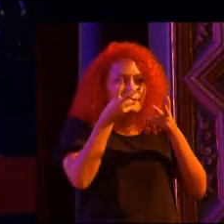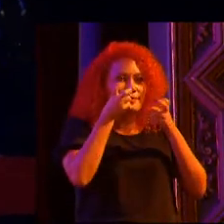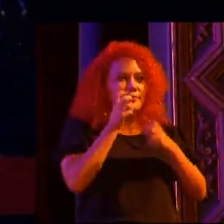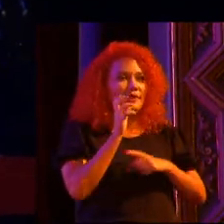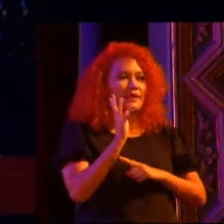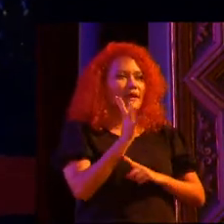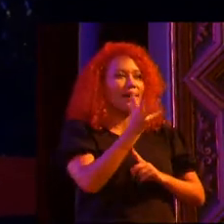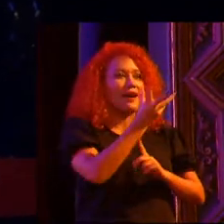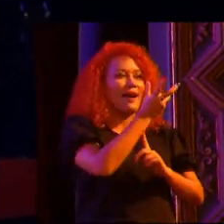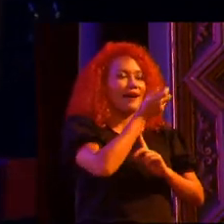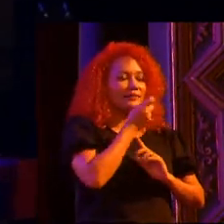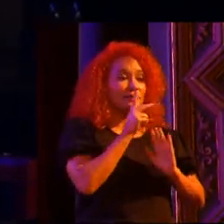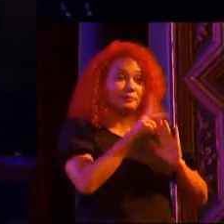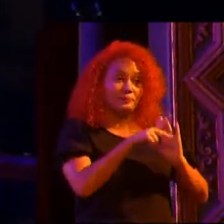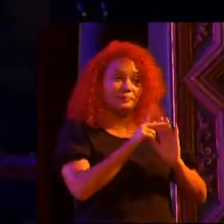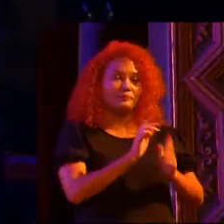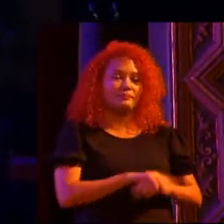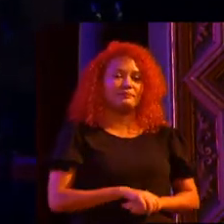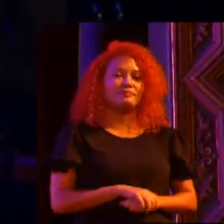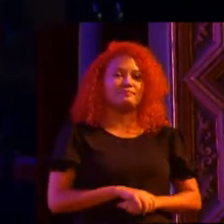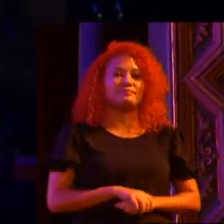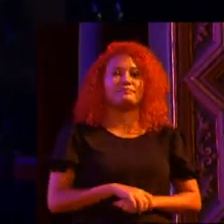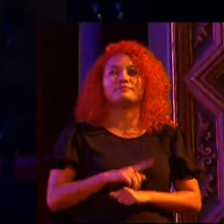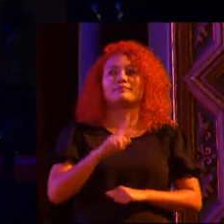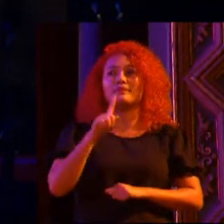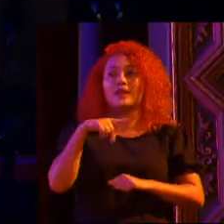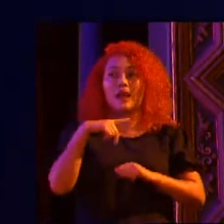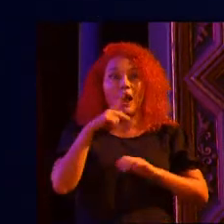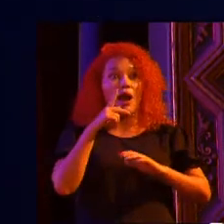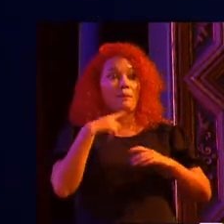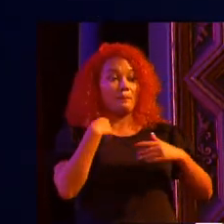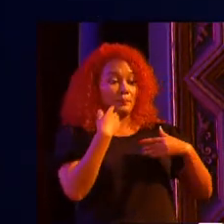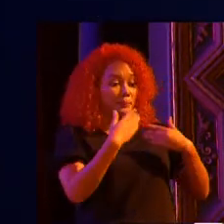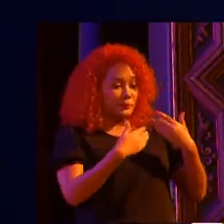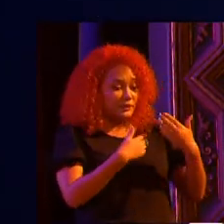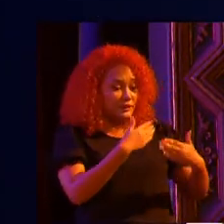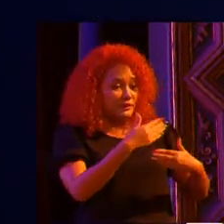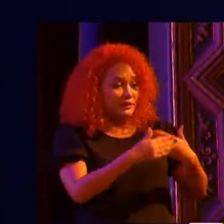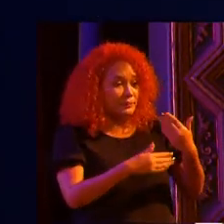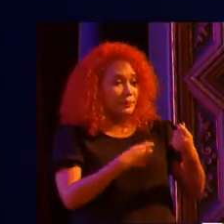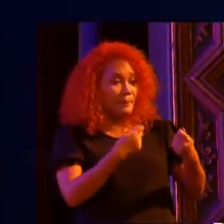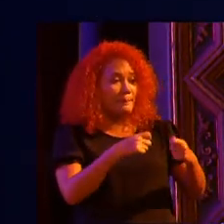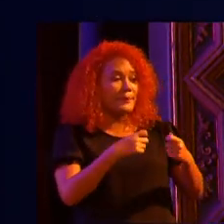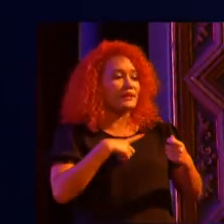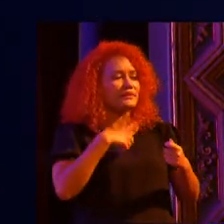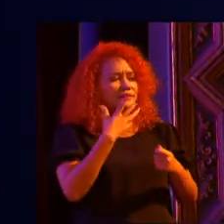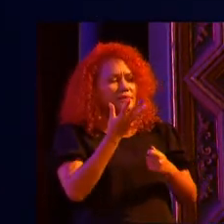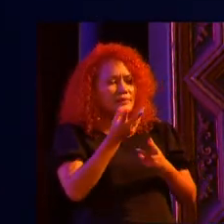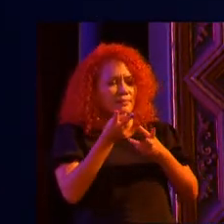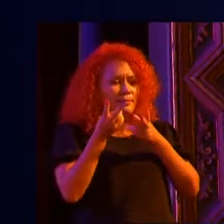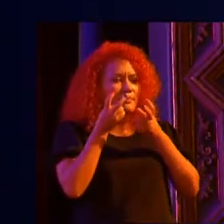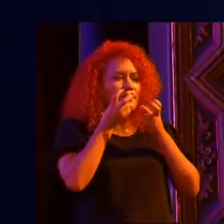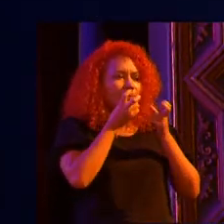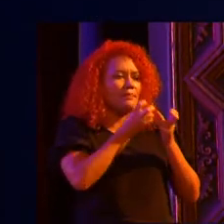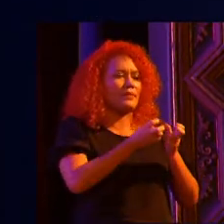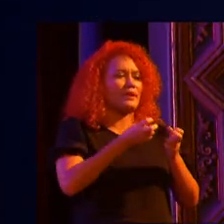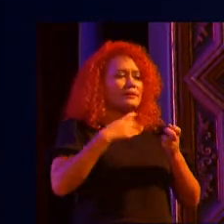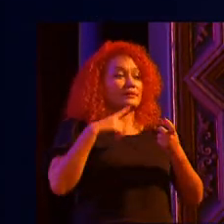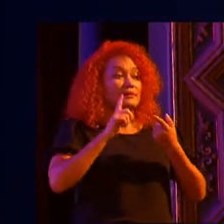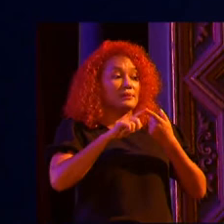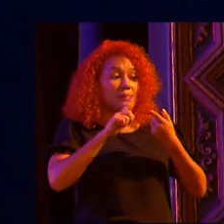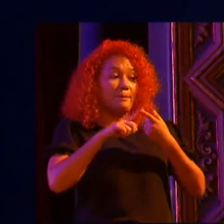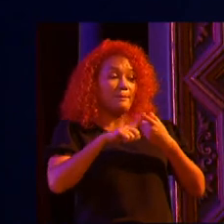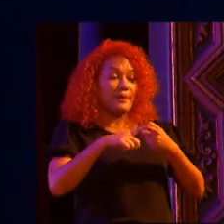o projeto. Sim, Juliana. É um processo formativo. Um produtor musical precisa ter sensibilidade, lendo as possibilidades